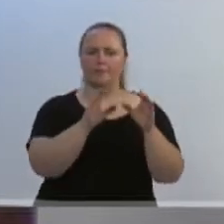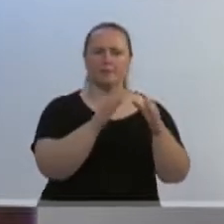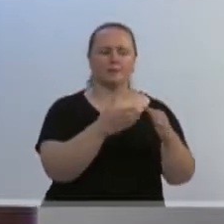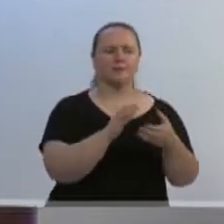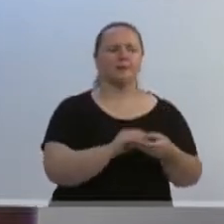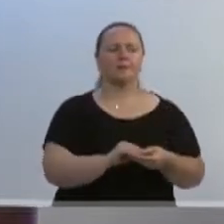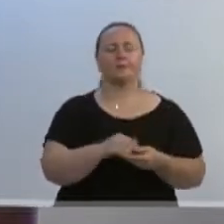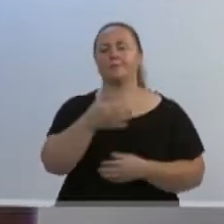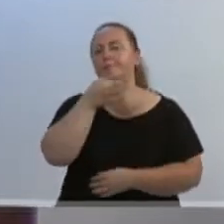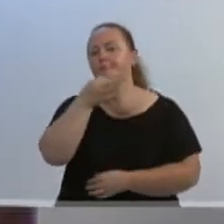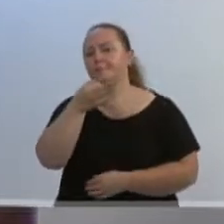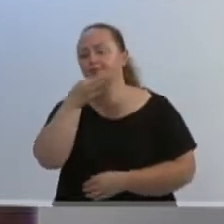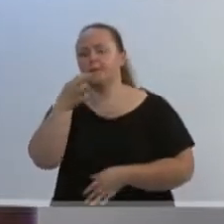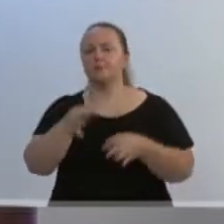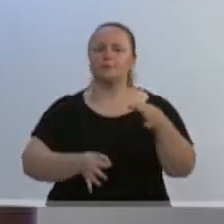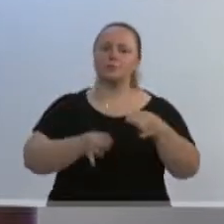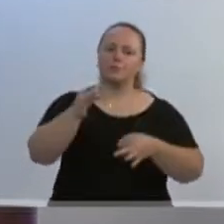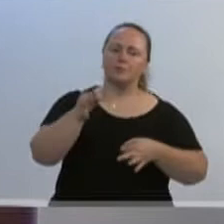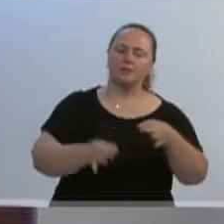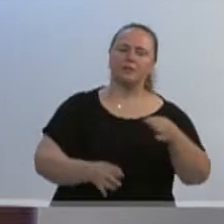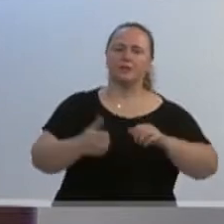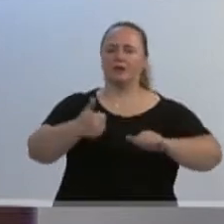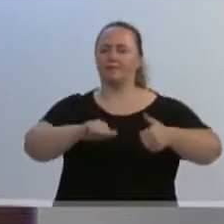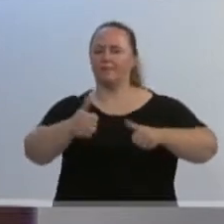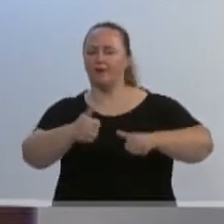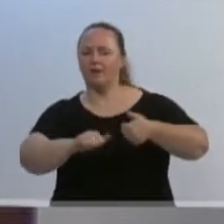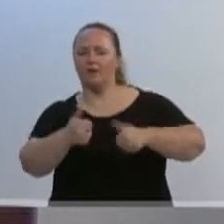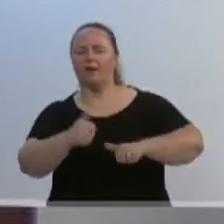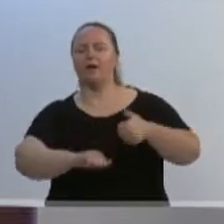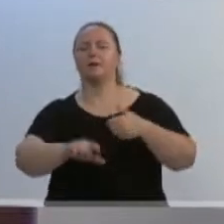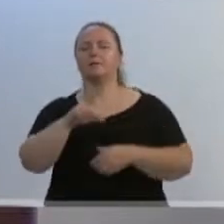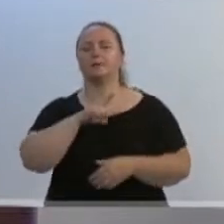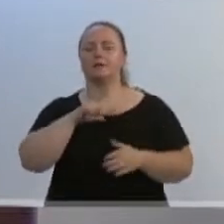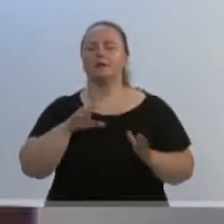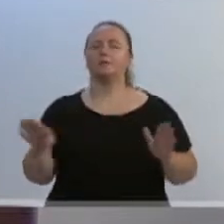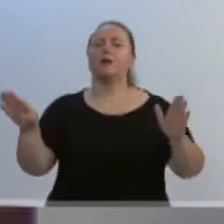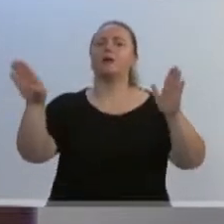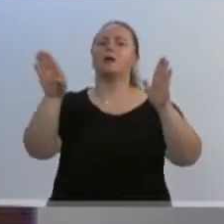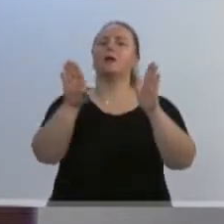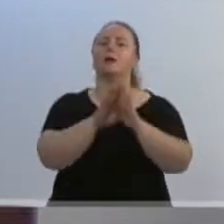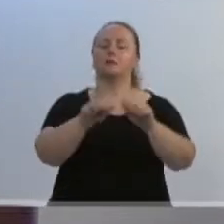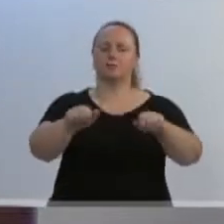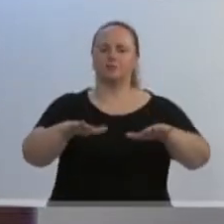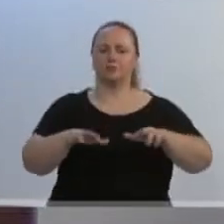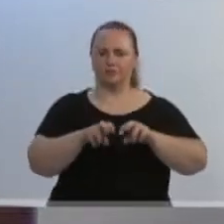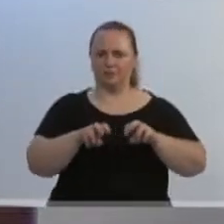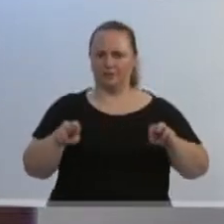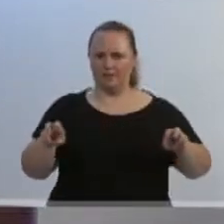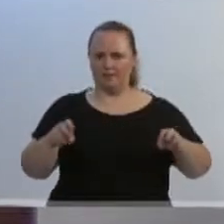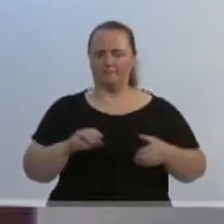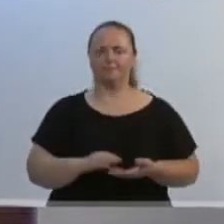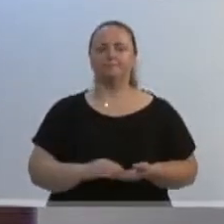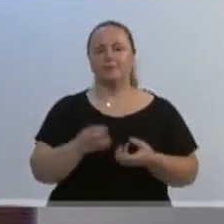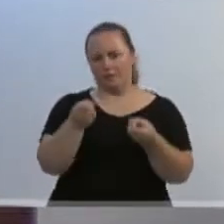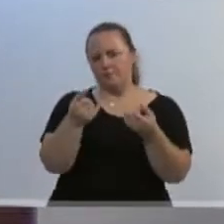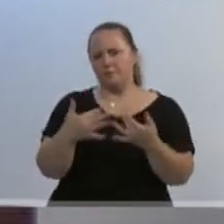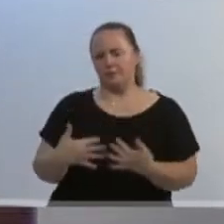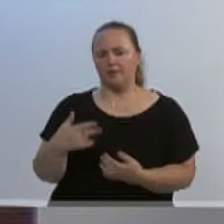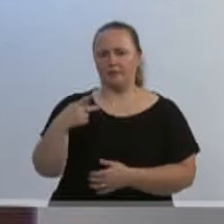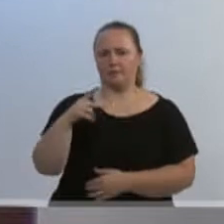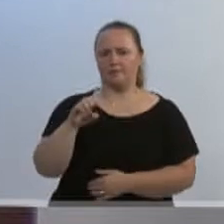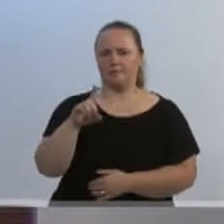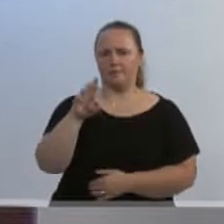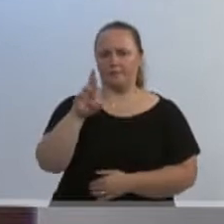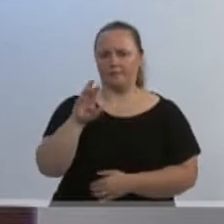parecer jurídico, ela é avaliada por diversos vereadores até chegar no plenário. Eu falei ao Pedro Machado, do Santa, que estava aí, que,